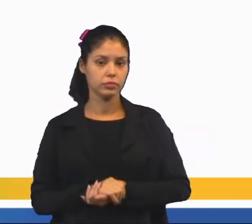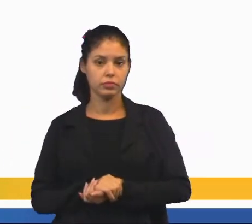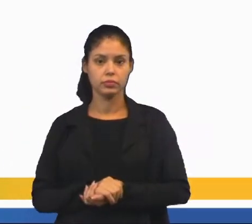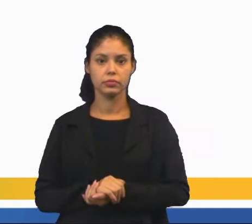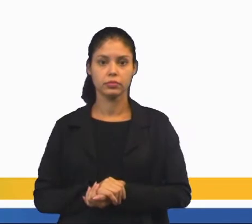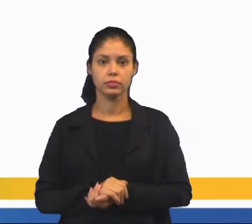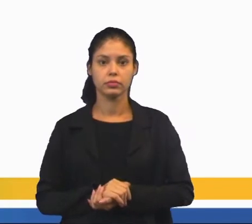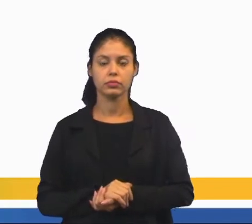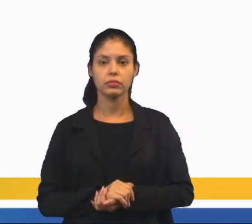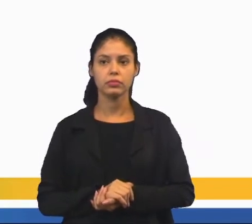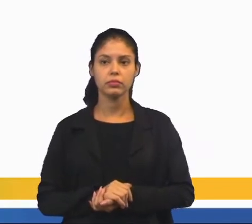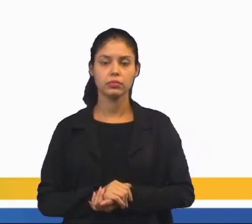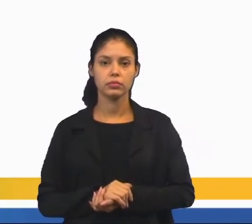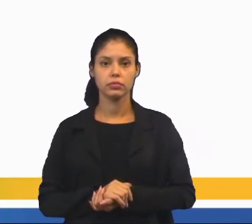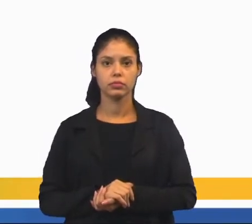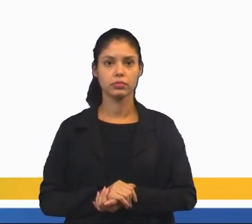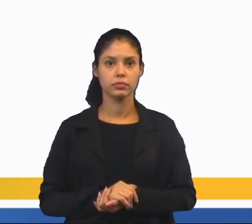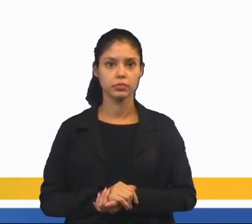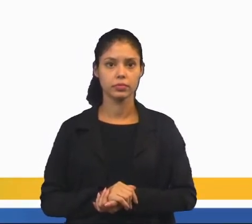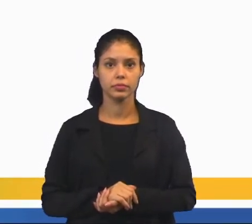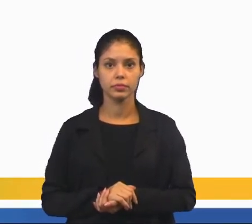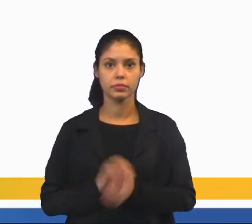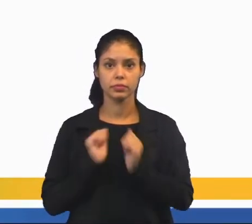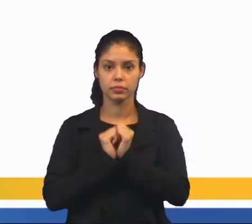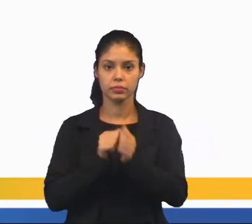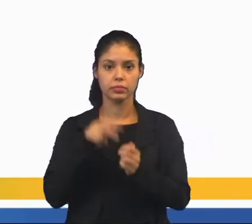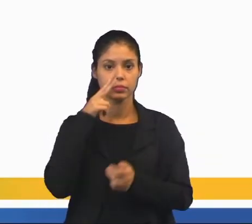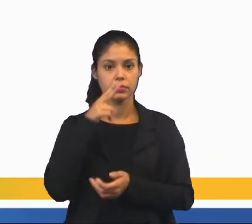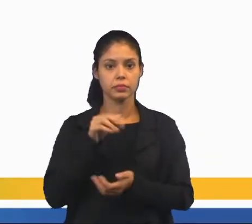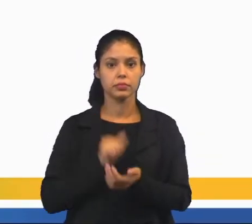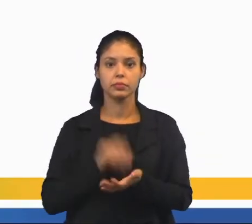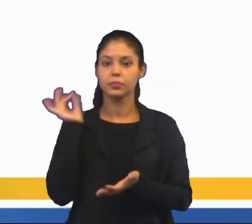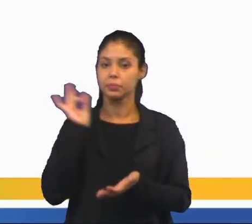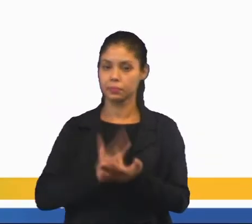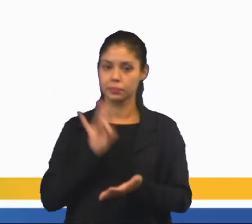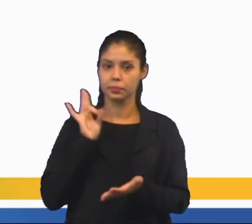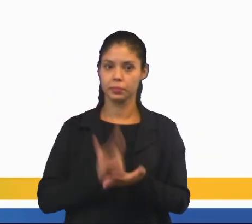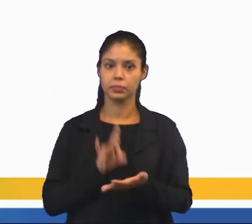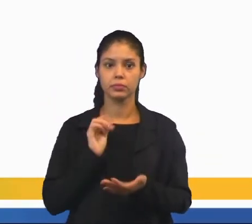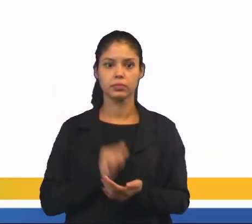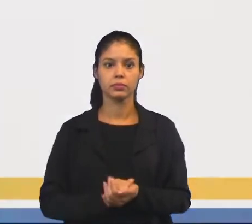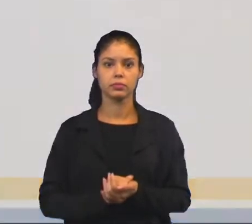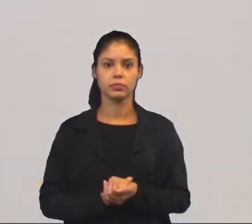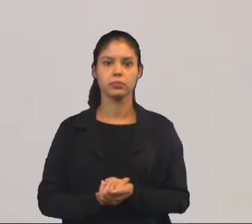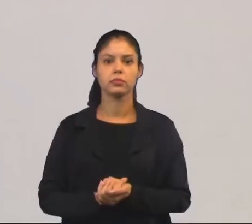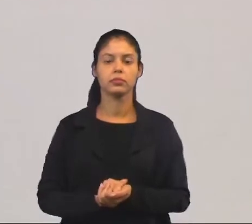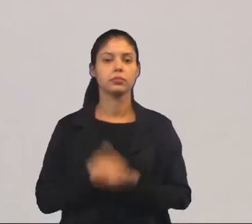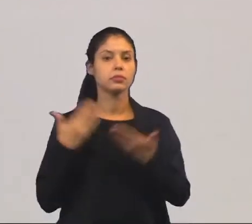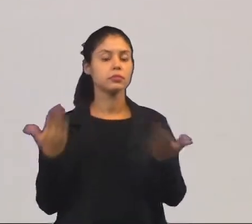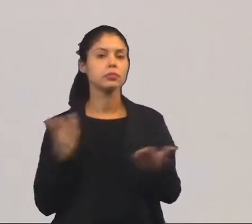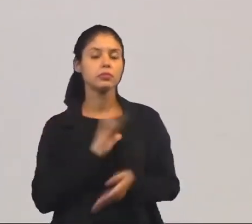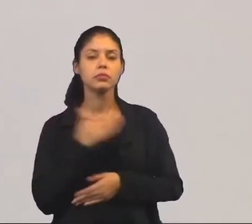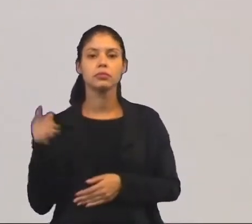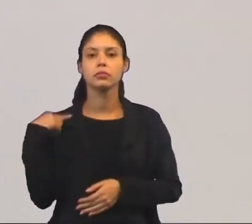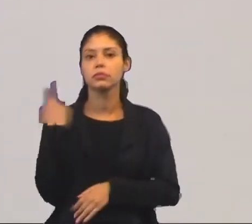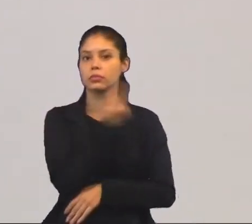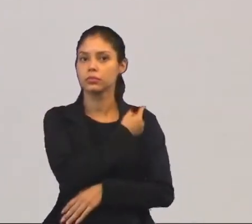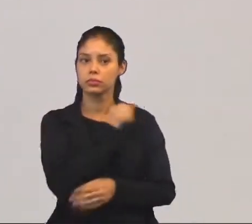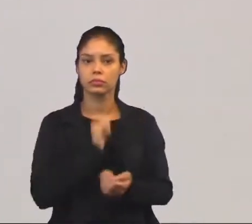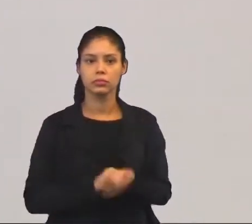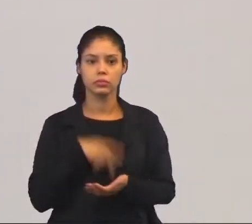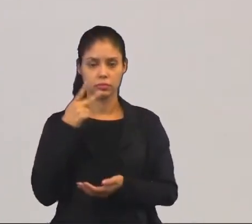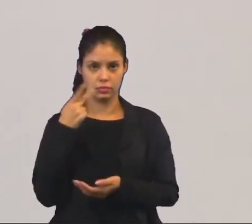falso? Vamos verificar juntos? Verdadeiro, isso mesmo. E quando nós